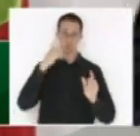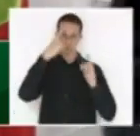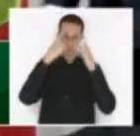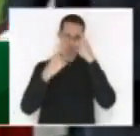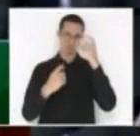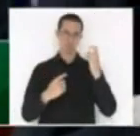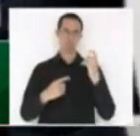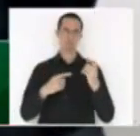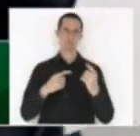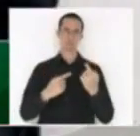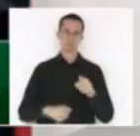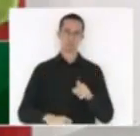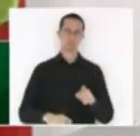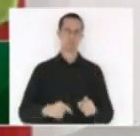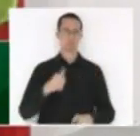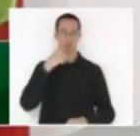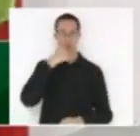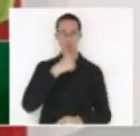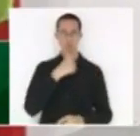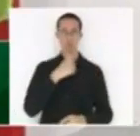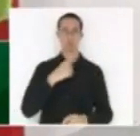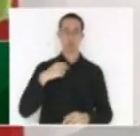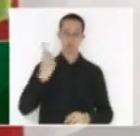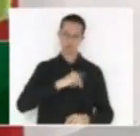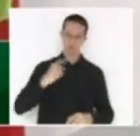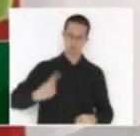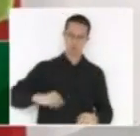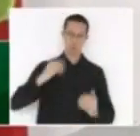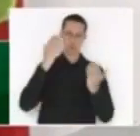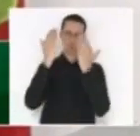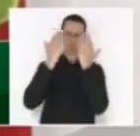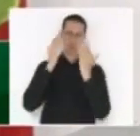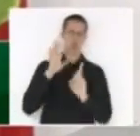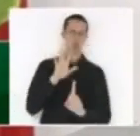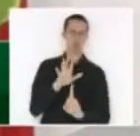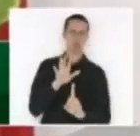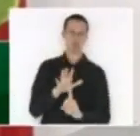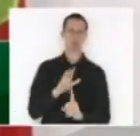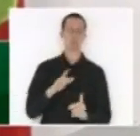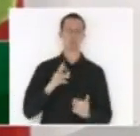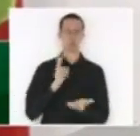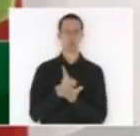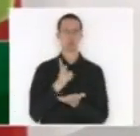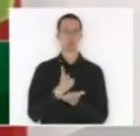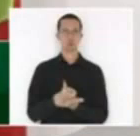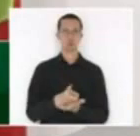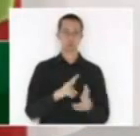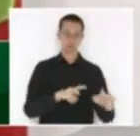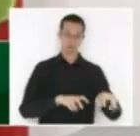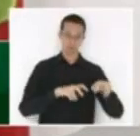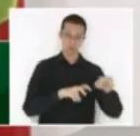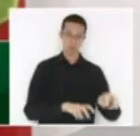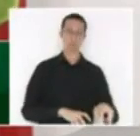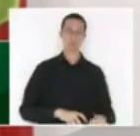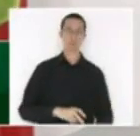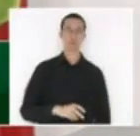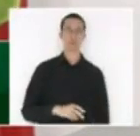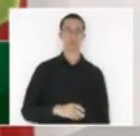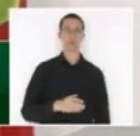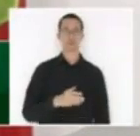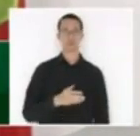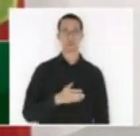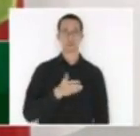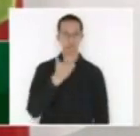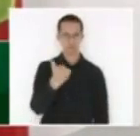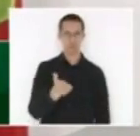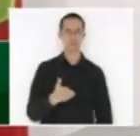ou física ou psicológica, ou de outras formas que hoje ainda acontece muito no campo. E sei que Vossa Excelência tem muito